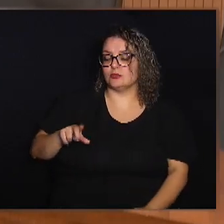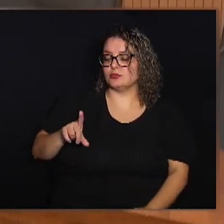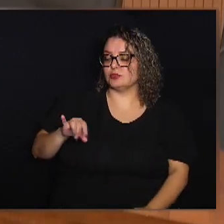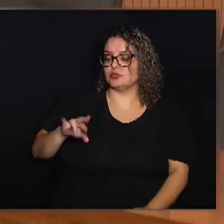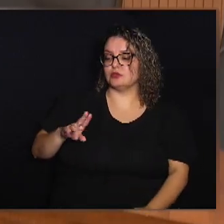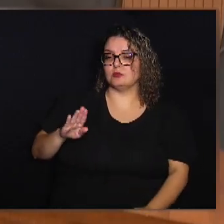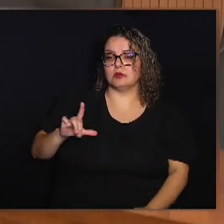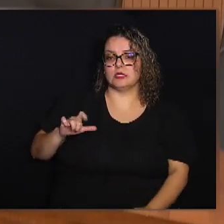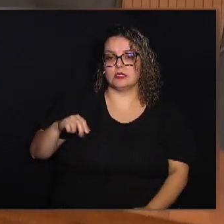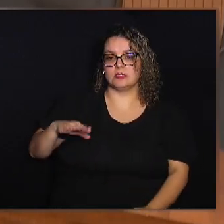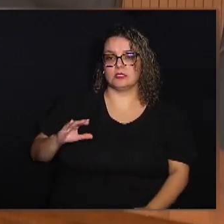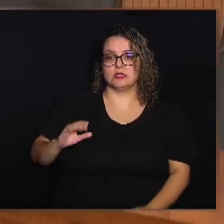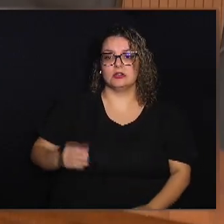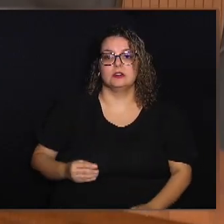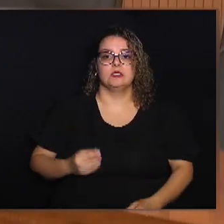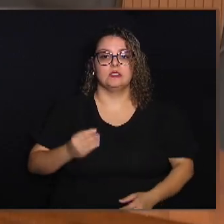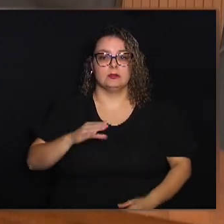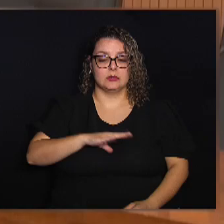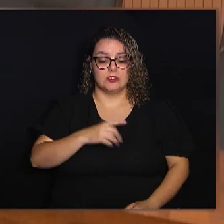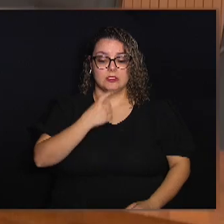para Campinas cerca de